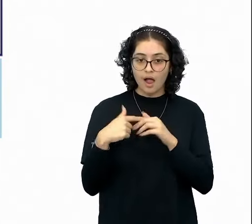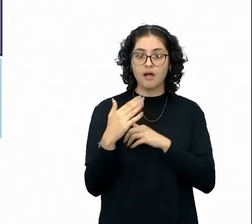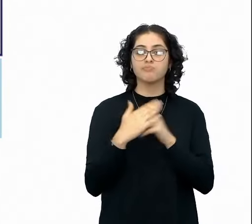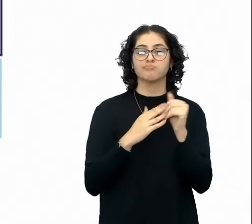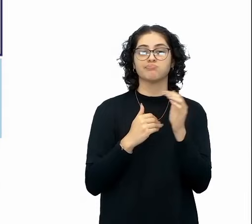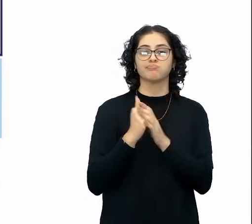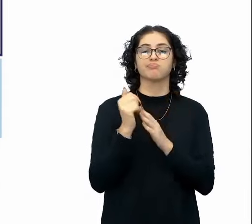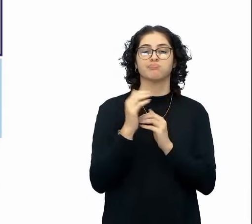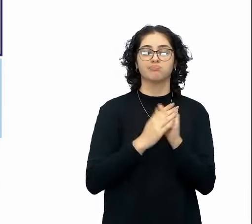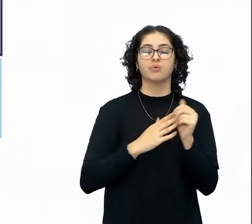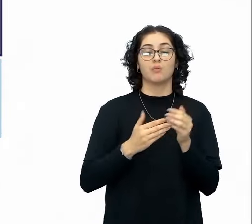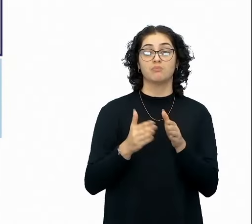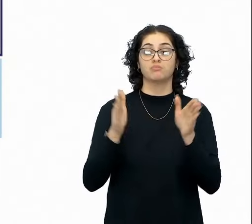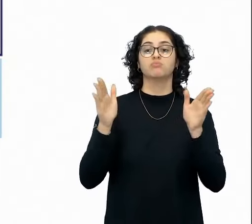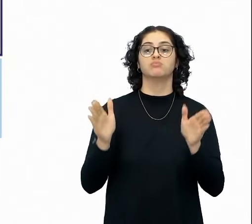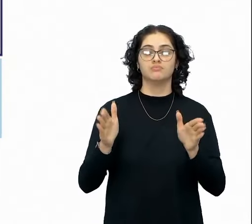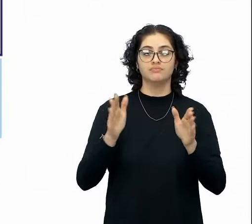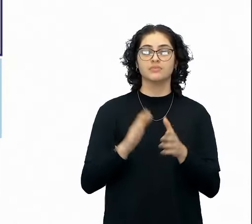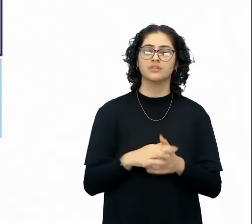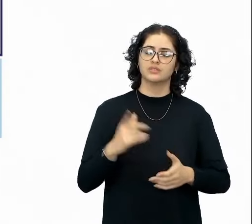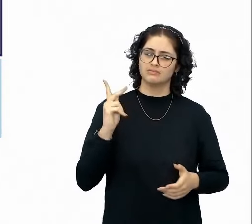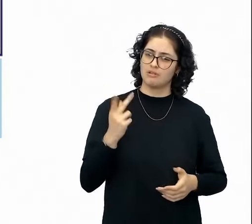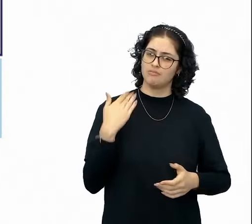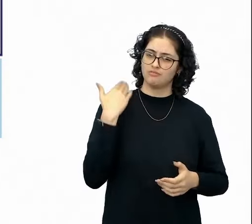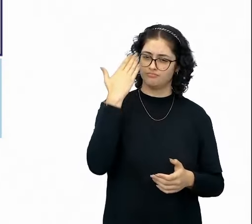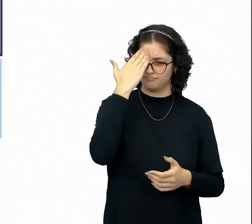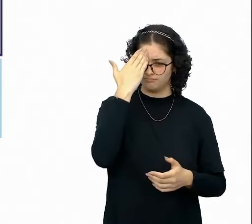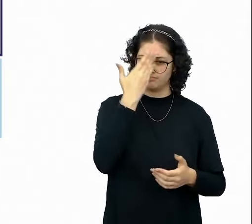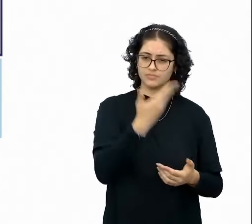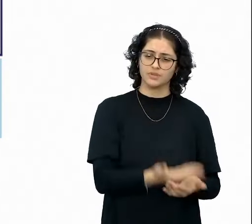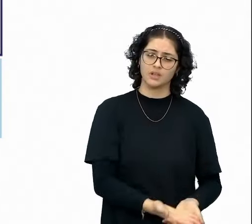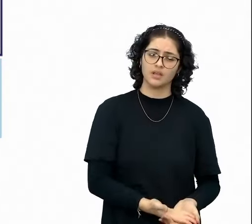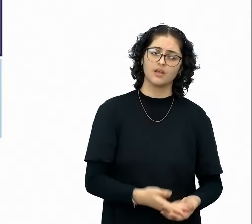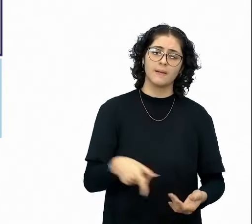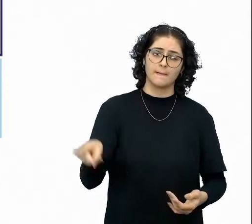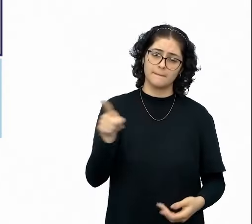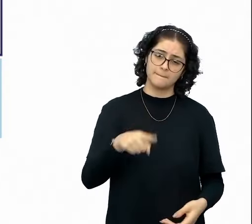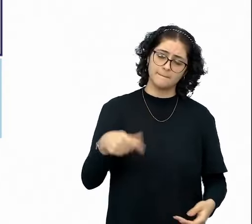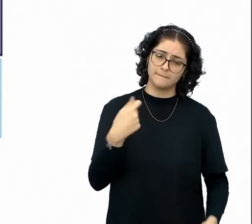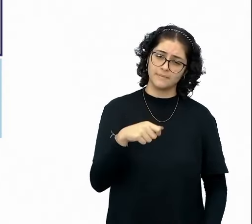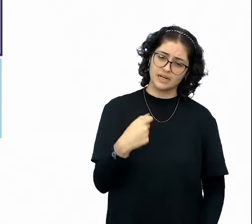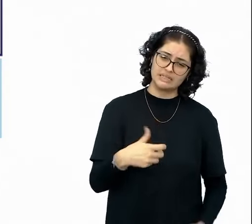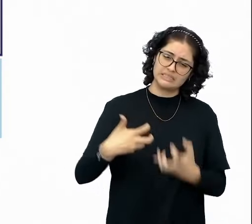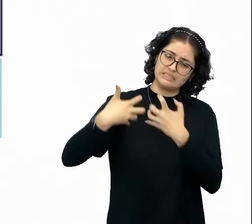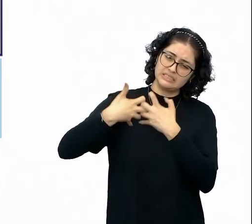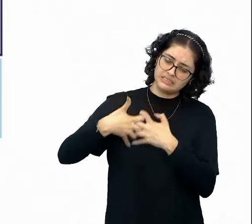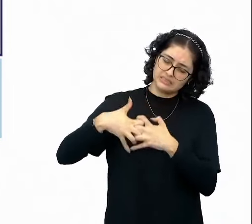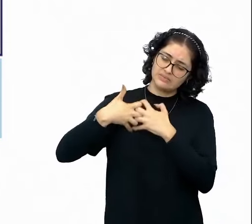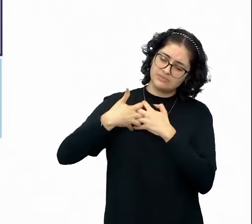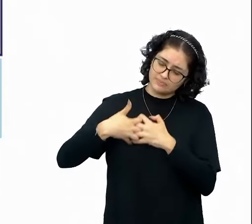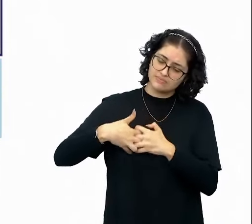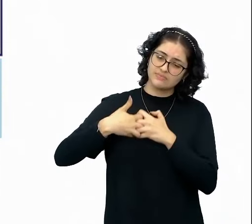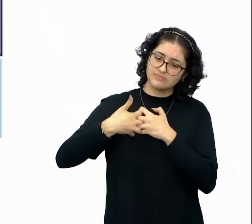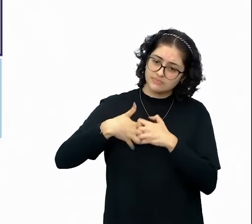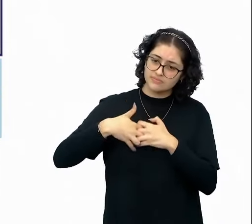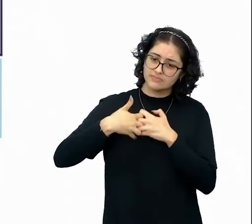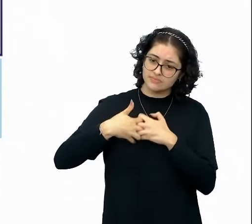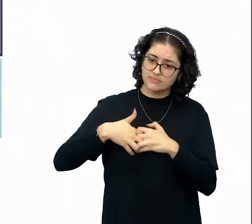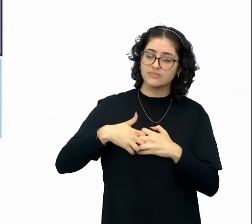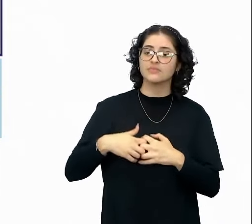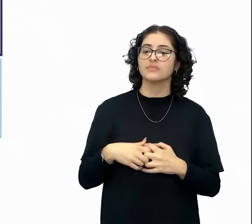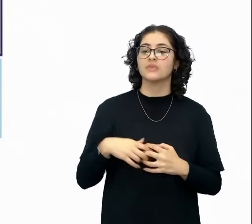que sempre eu acredito, né, que a gente precise pensar, que a gente precise elencar. Eu sei